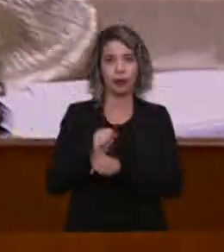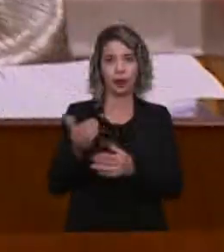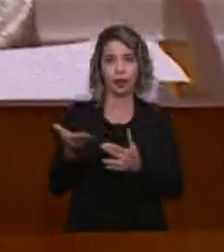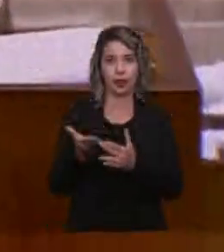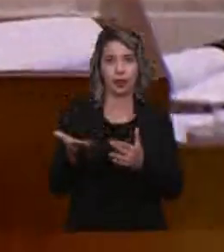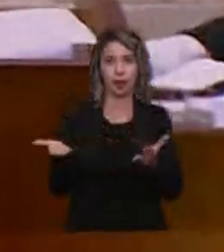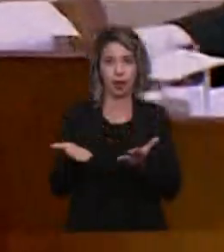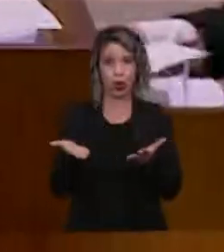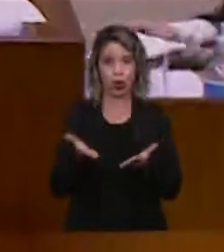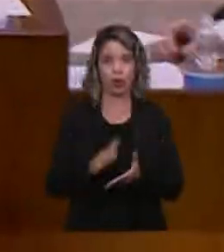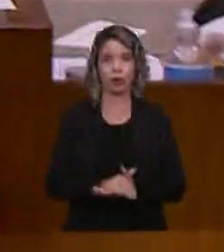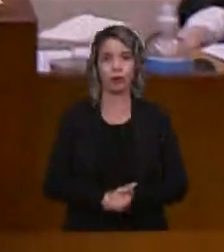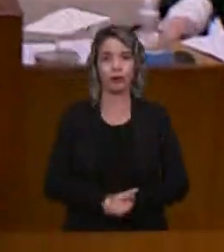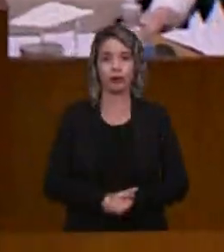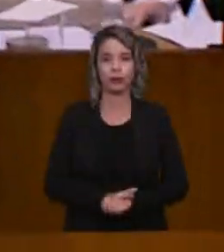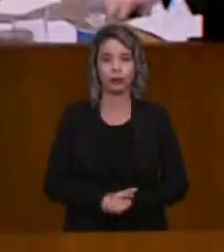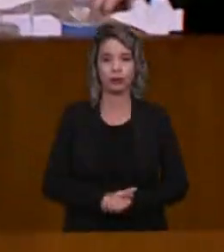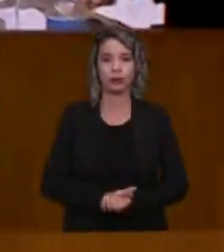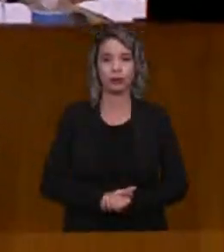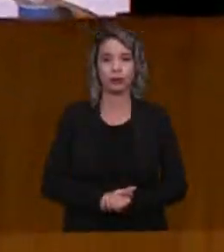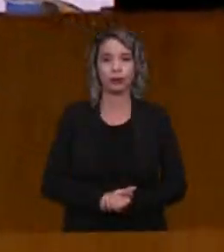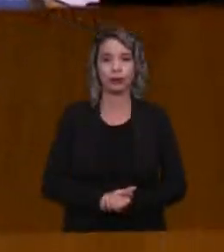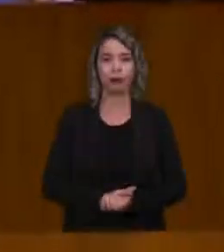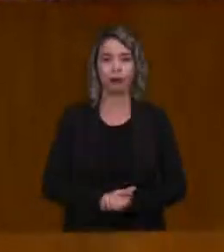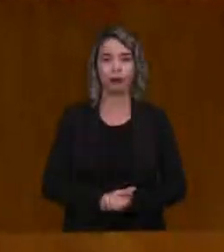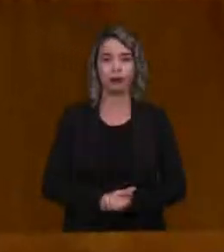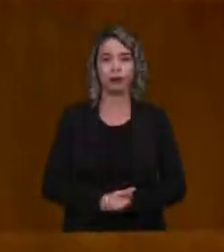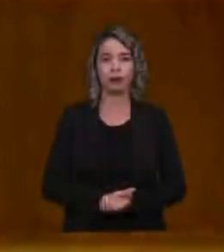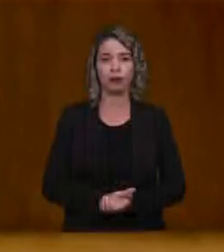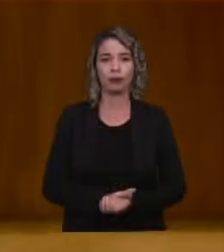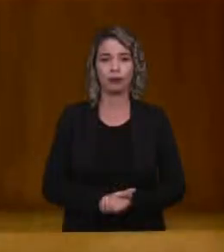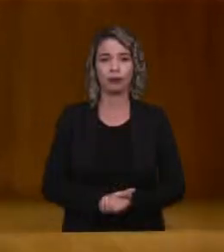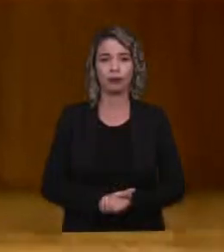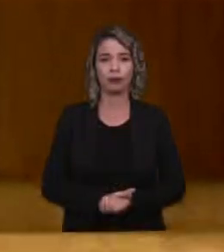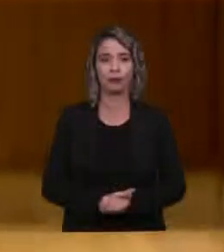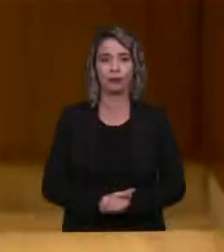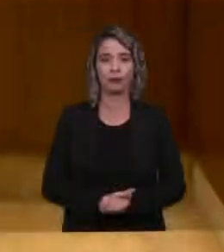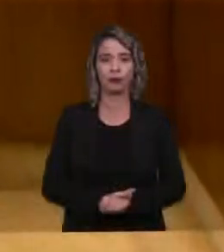Intervém e suspende a sessão a excelentíssima senhora ministra Rosa Weber, presidente do Supremo Tribunal Federal.